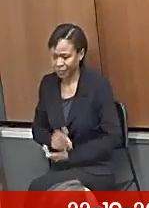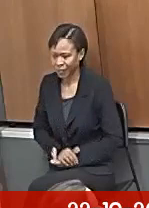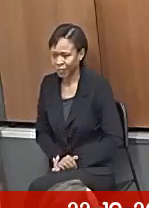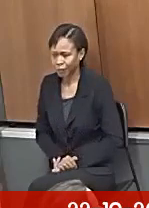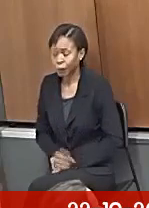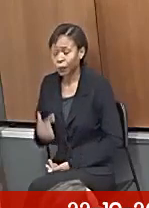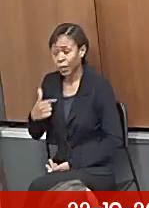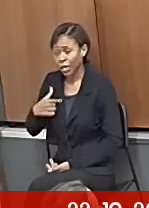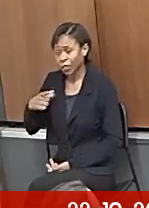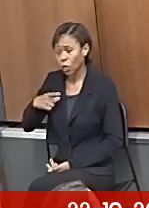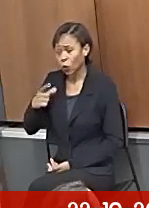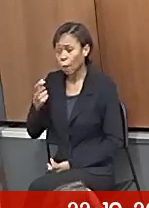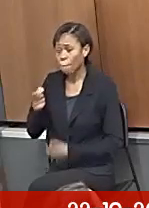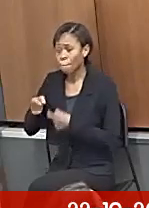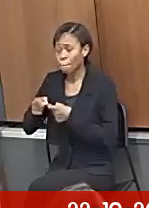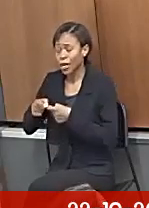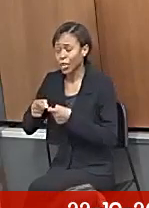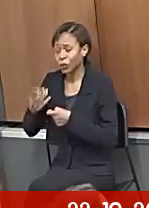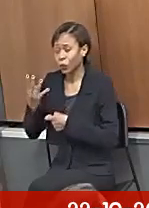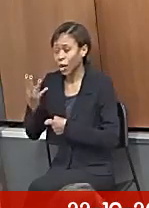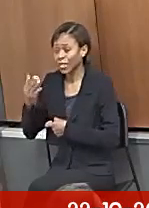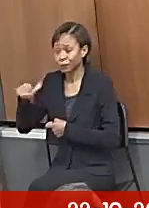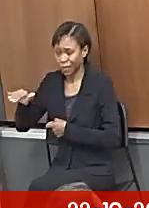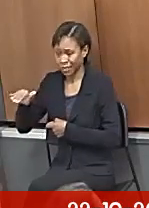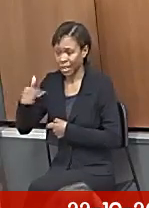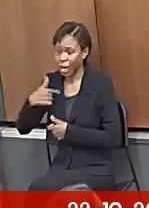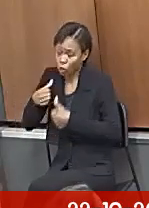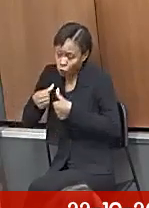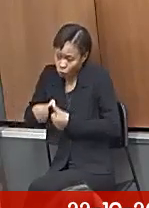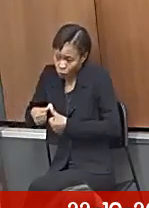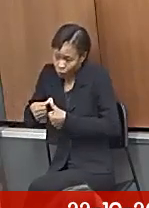um médico agora, às 16h30, eu vou ficando até quando